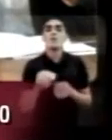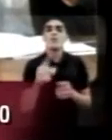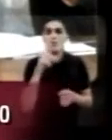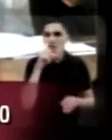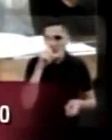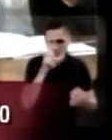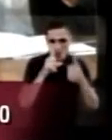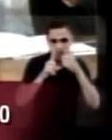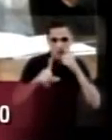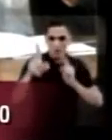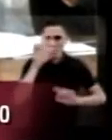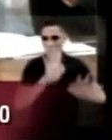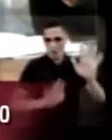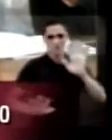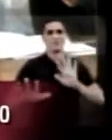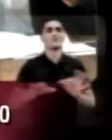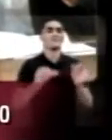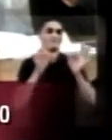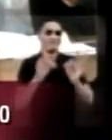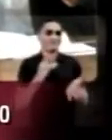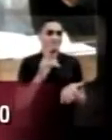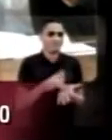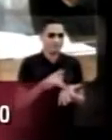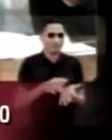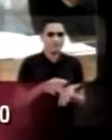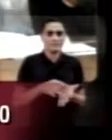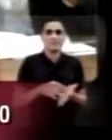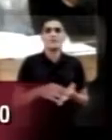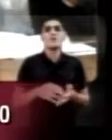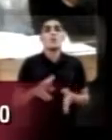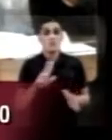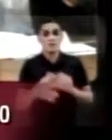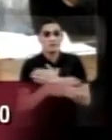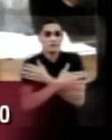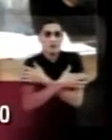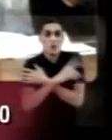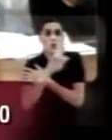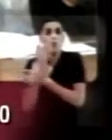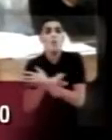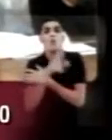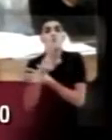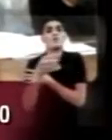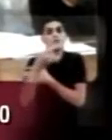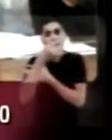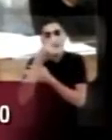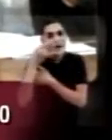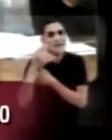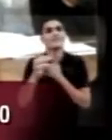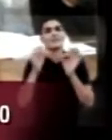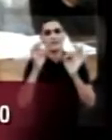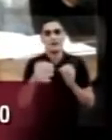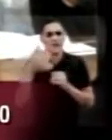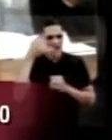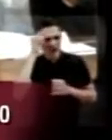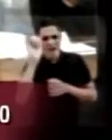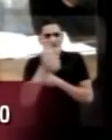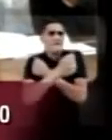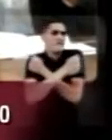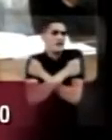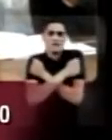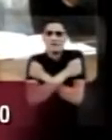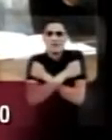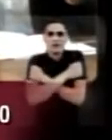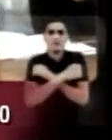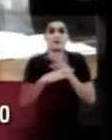máscaras, evitem abraços. O abraço é um problema sério. Faz um abraço,